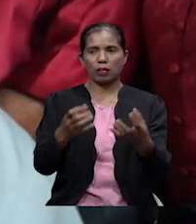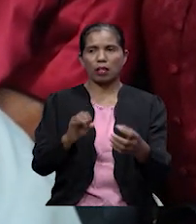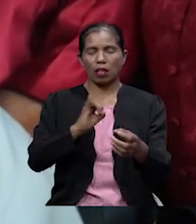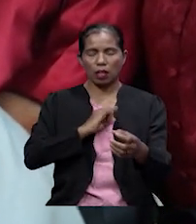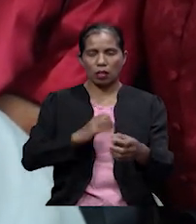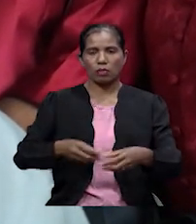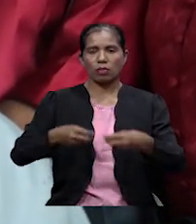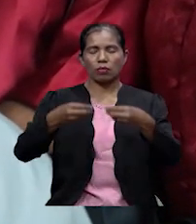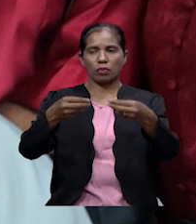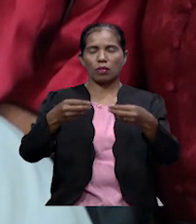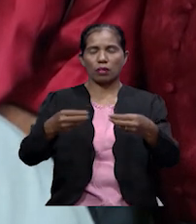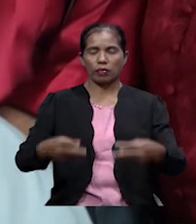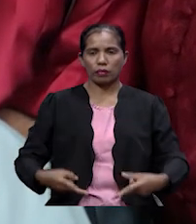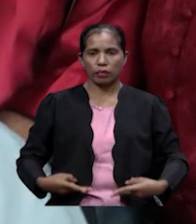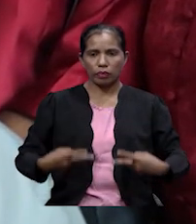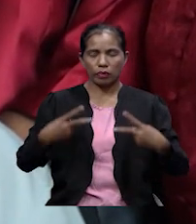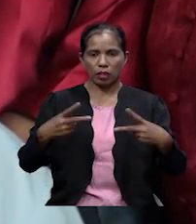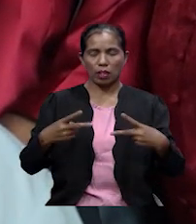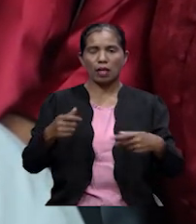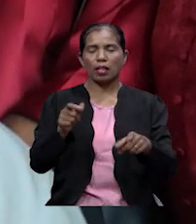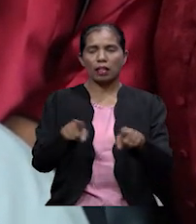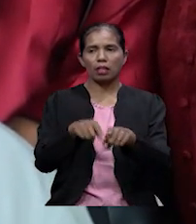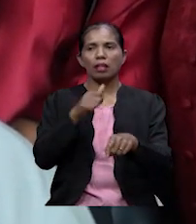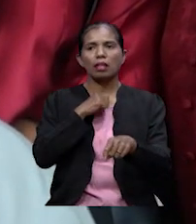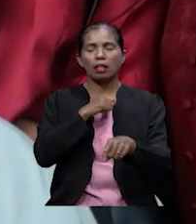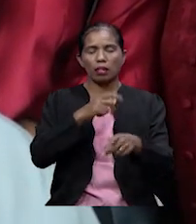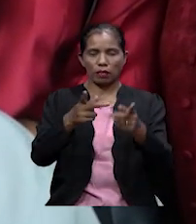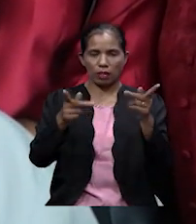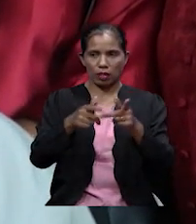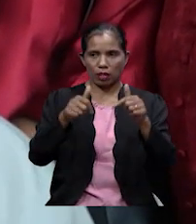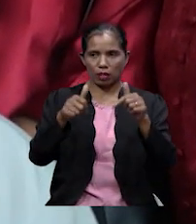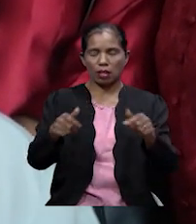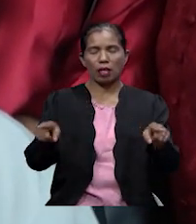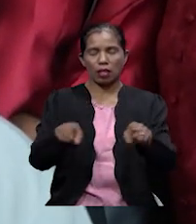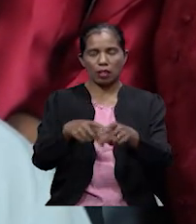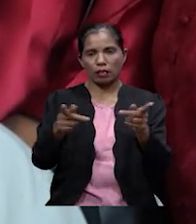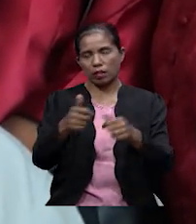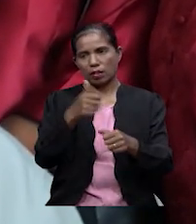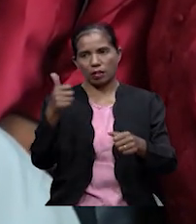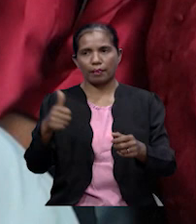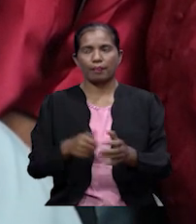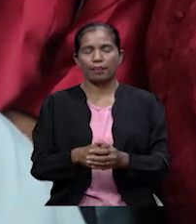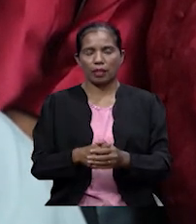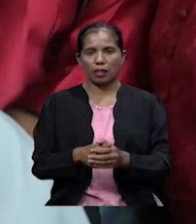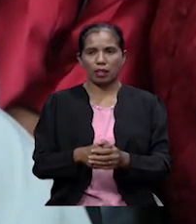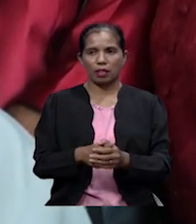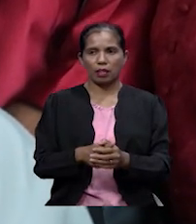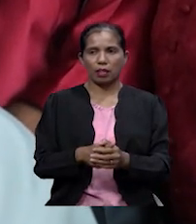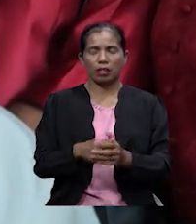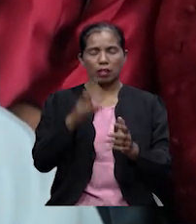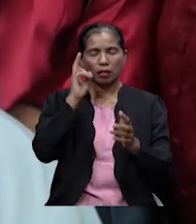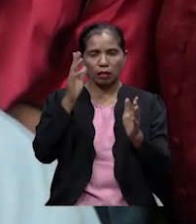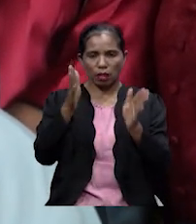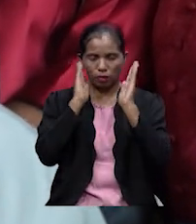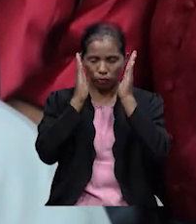be vida amlulik ni ane iheliu zona idane doka ia zona selu kantau ia sentido idane be basic tap